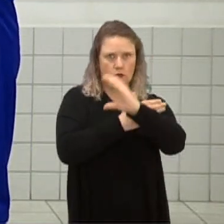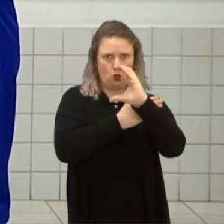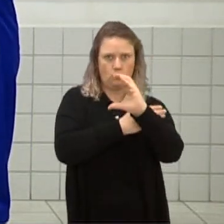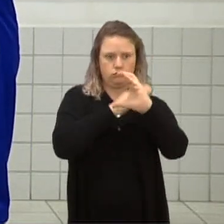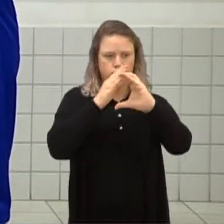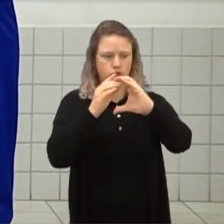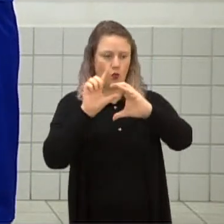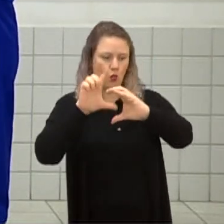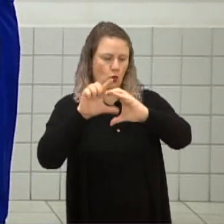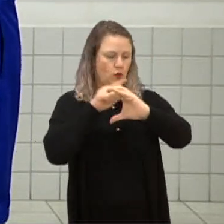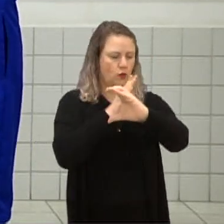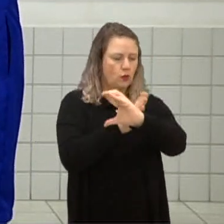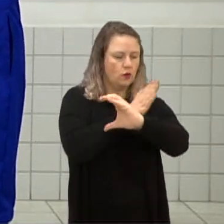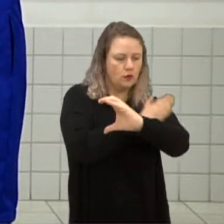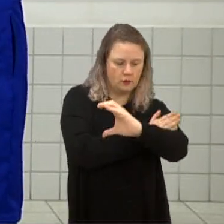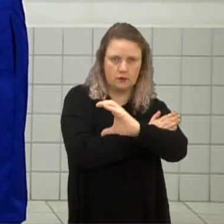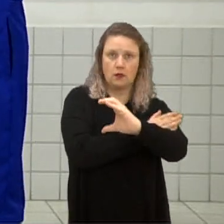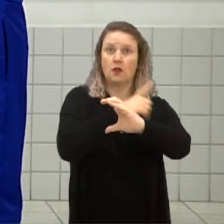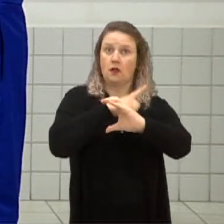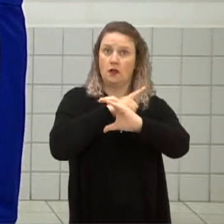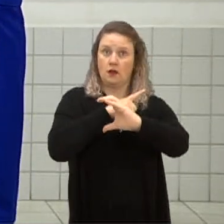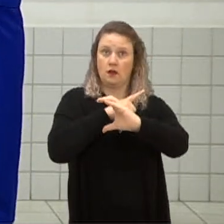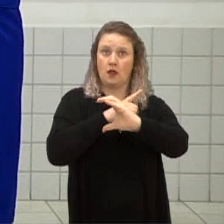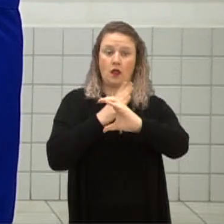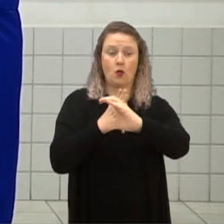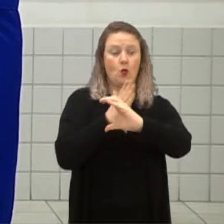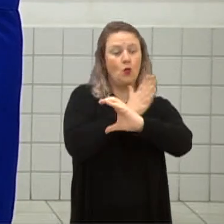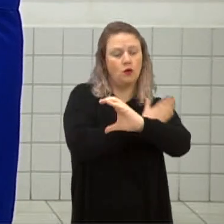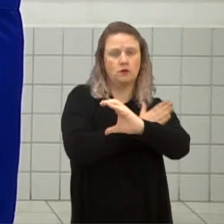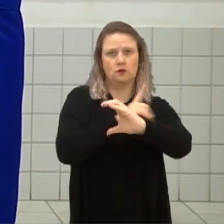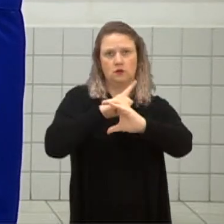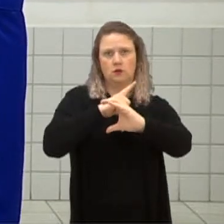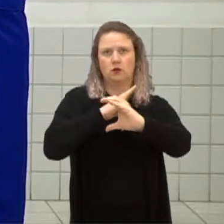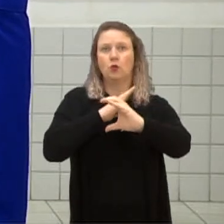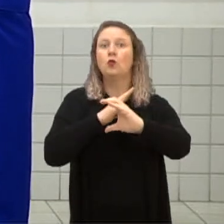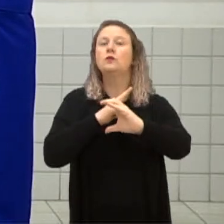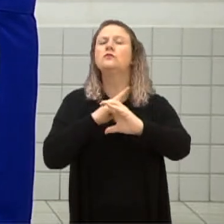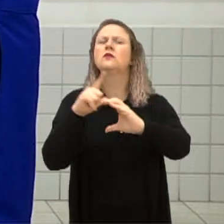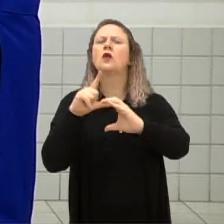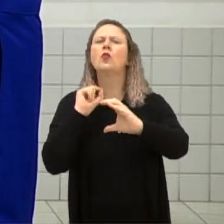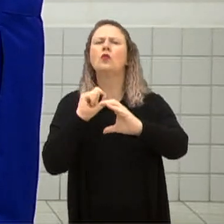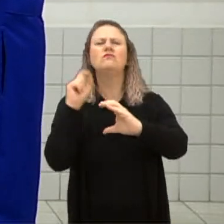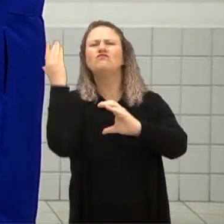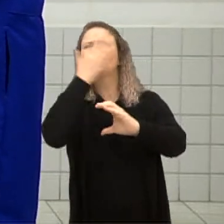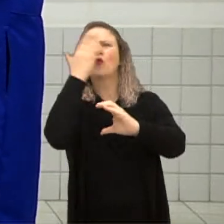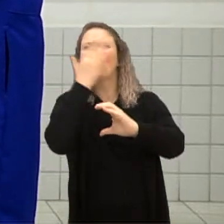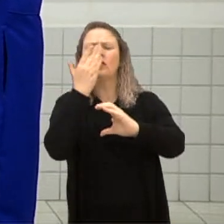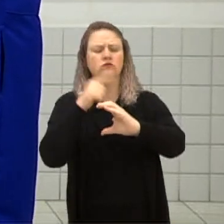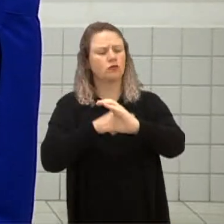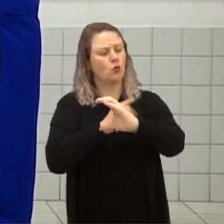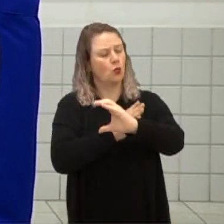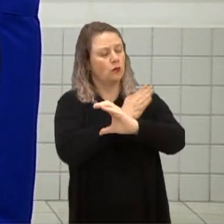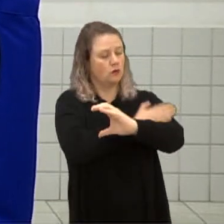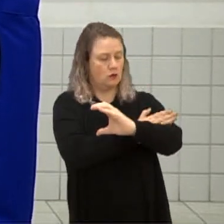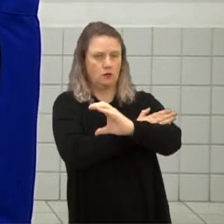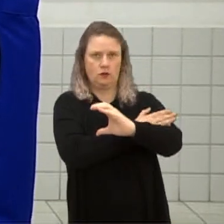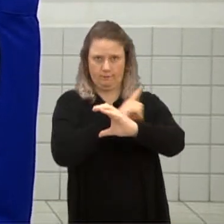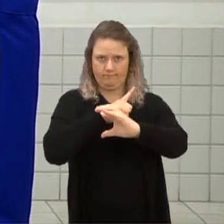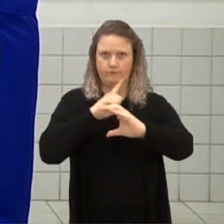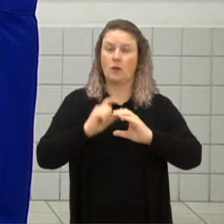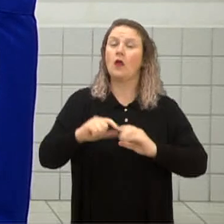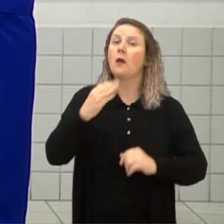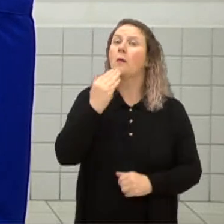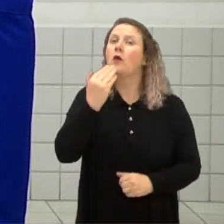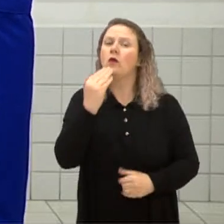bonito por sinal. Essa é a parte externa, mas tem a parte que a gente não consegue visualizar. E nós